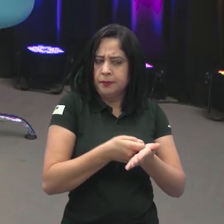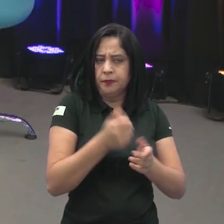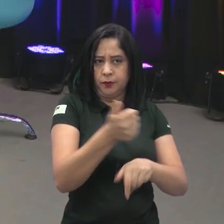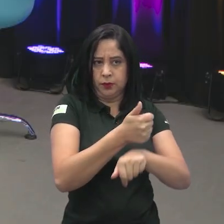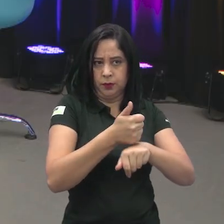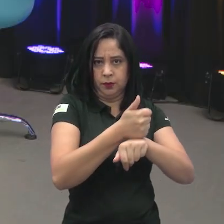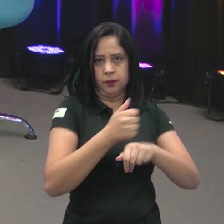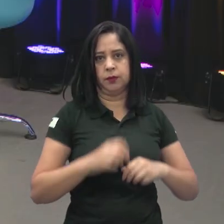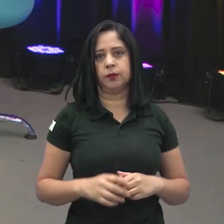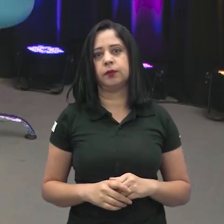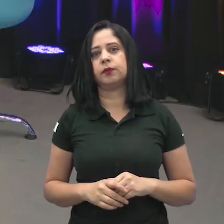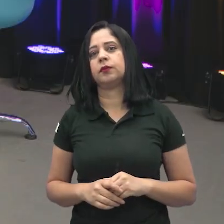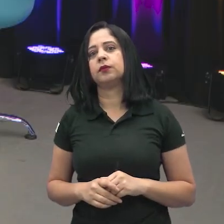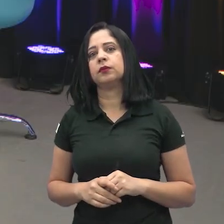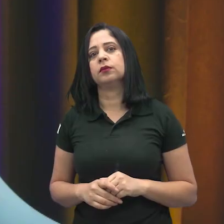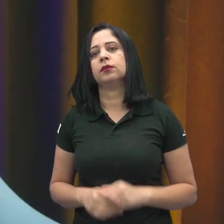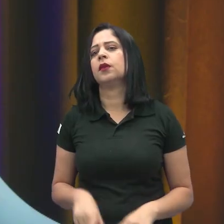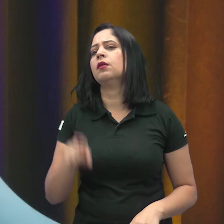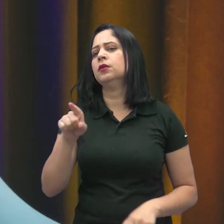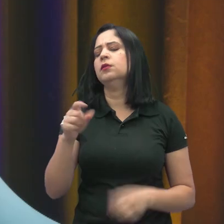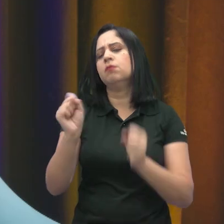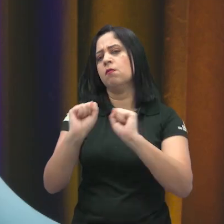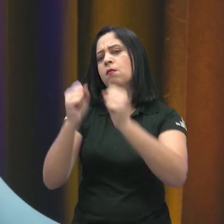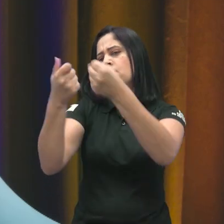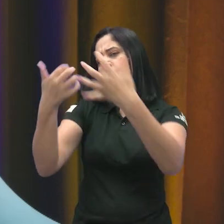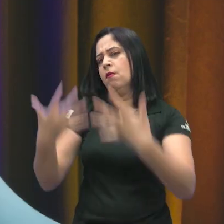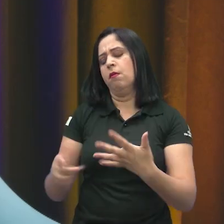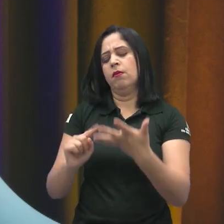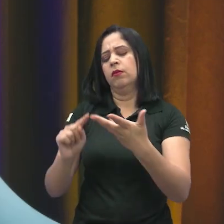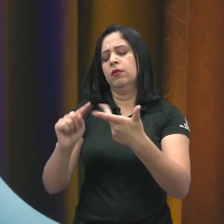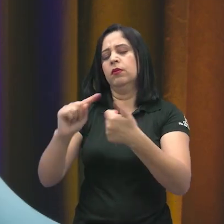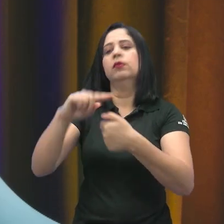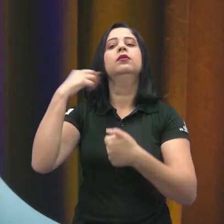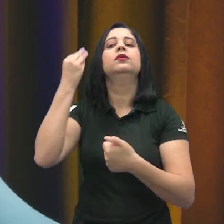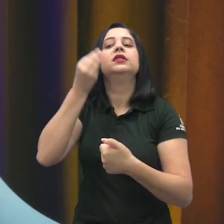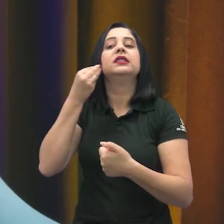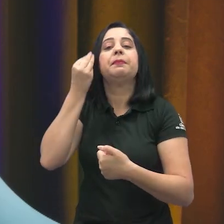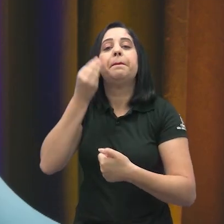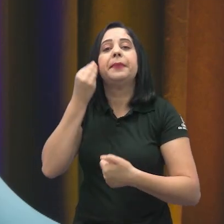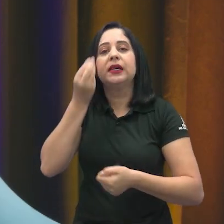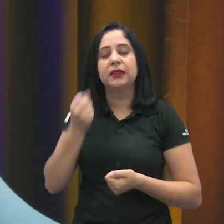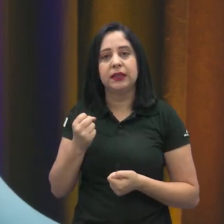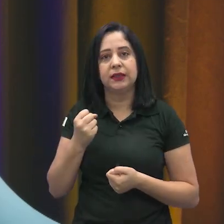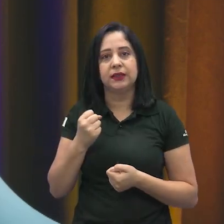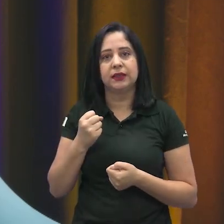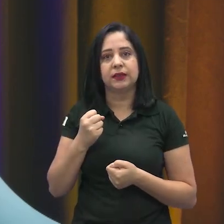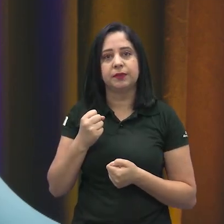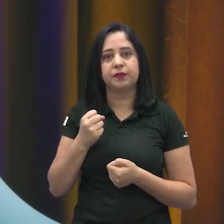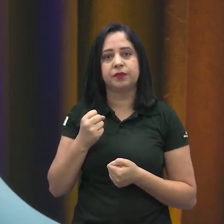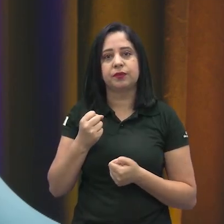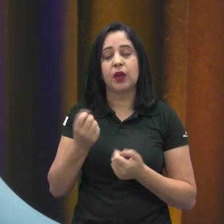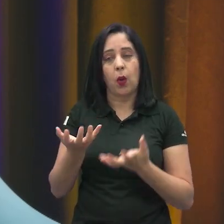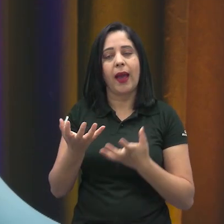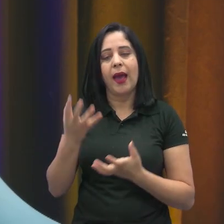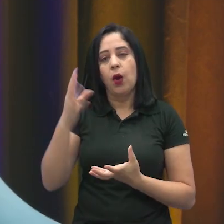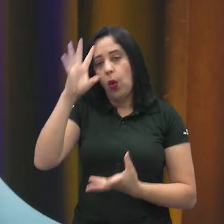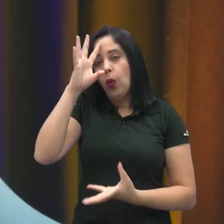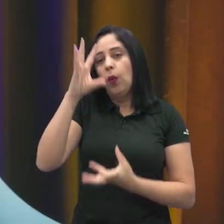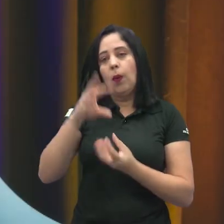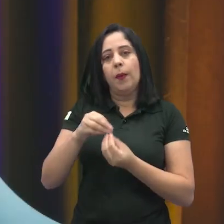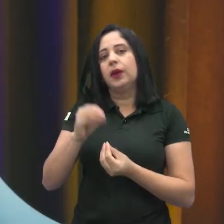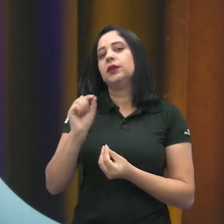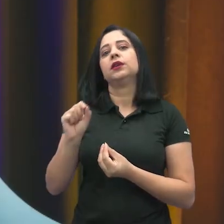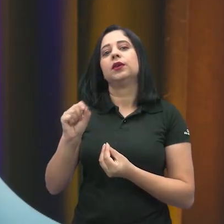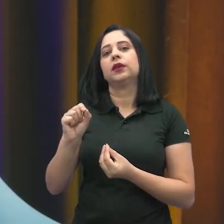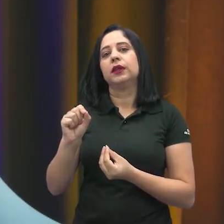Saúde. Trazendo um pouquinho outras experiências suas para que a gente possa entender que tudo que a gente vive vai trabalhando para que a